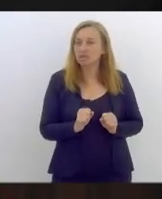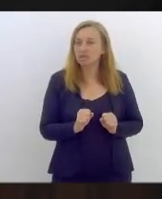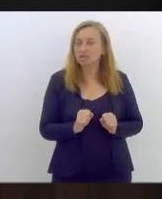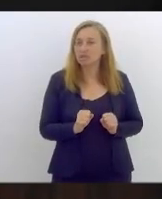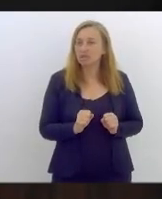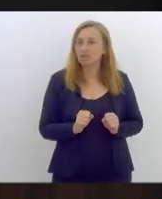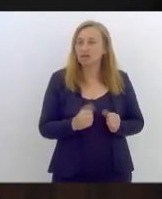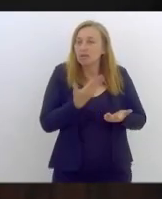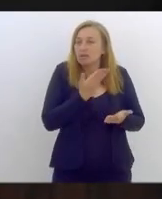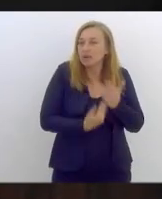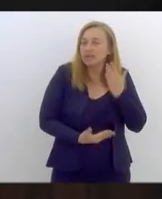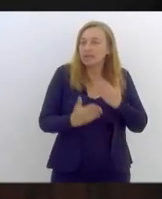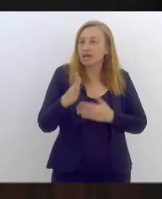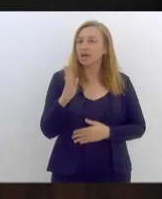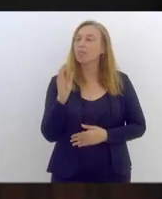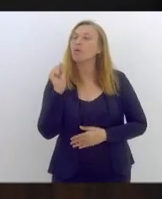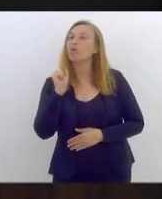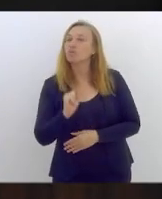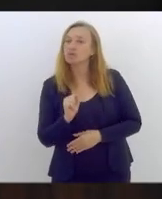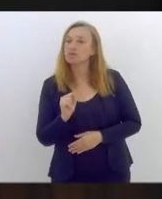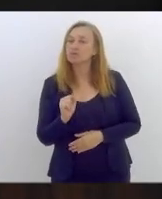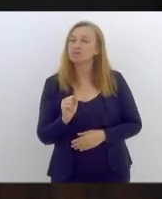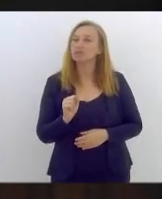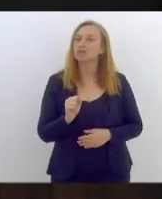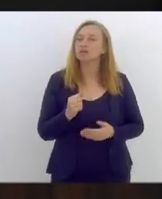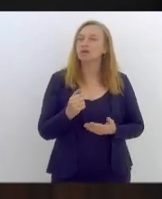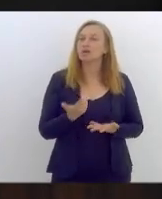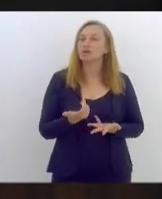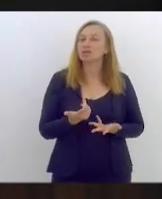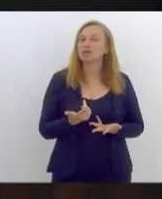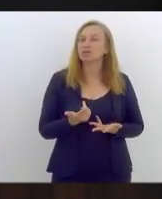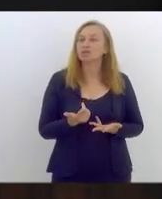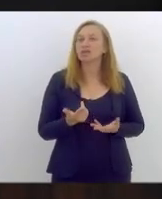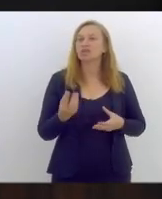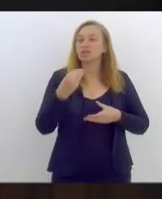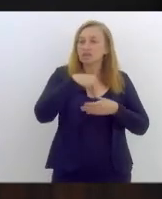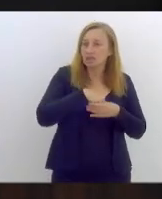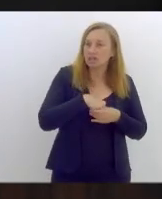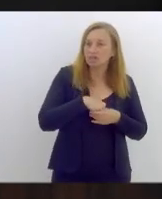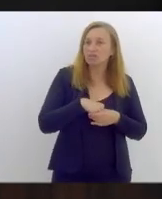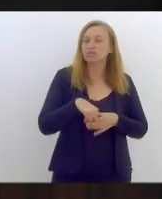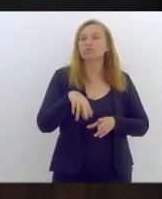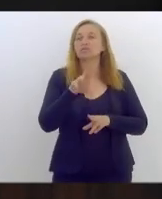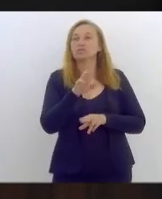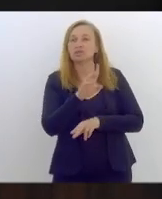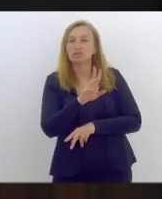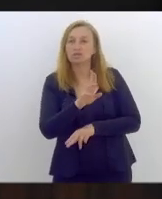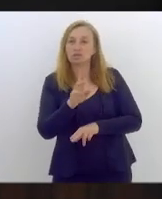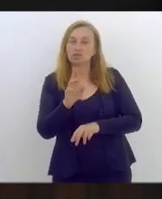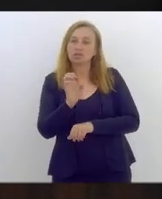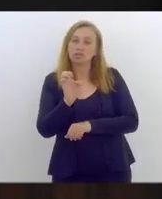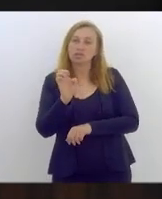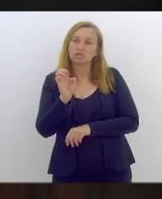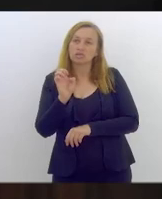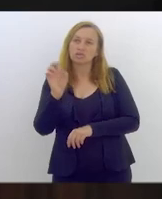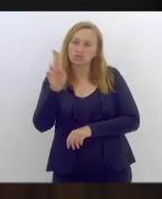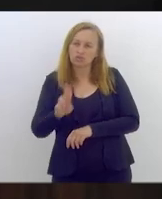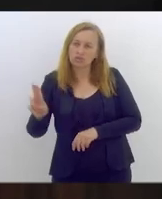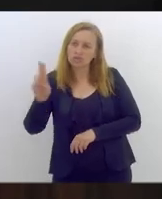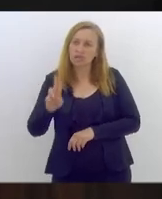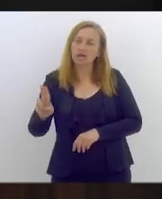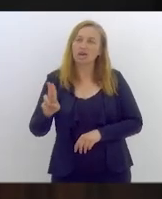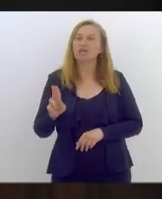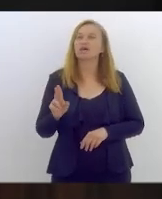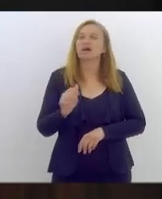sem bolsa, o que garante aí o seu sustento dentro da universidade, em especial os alunos pobres,